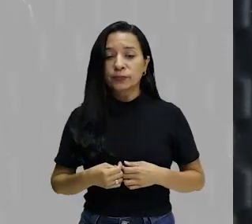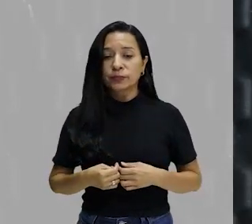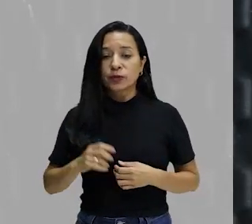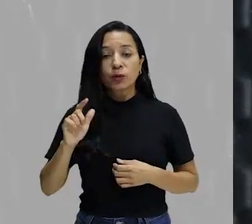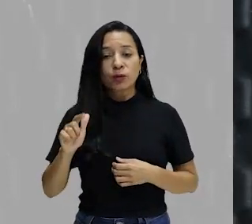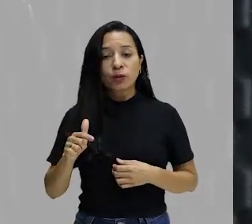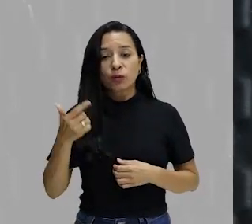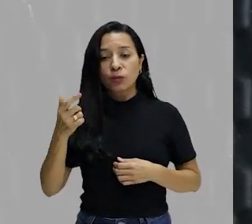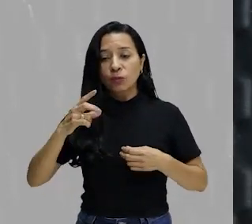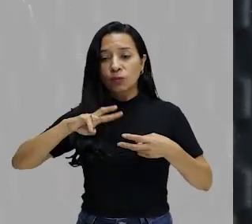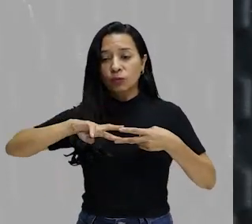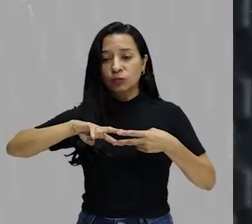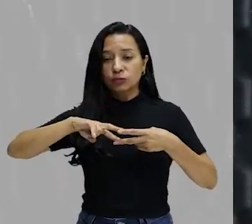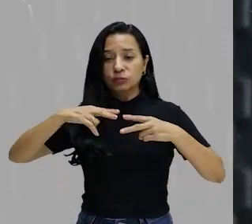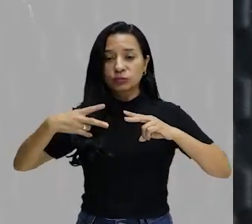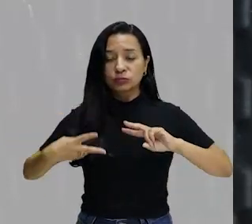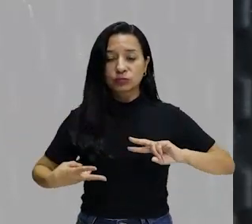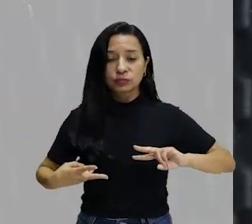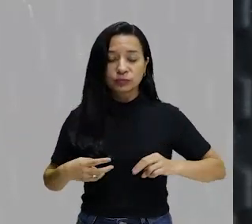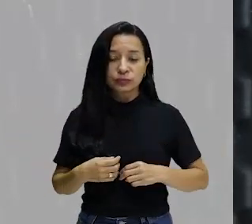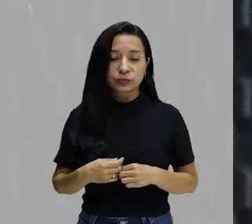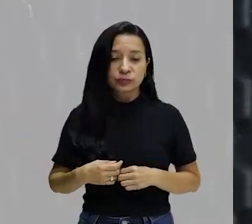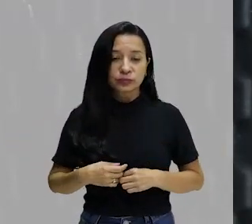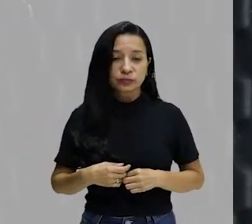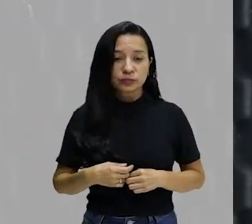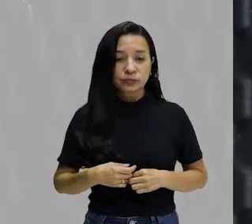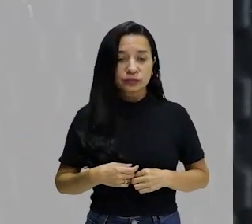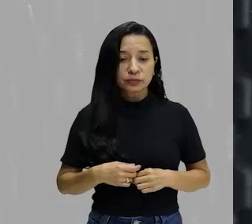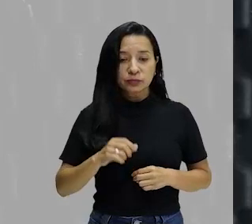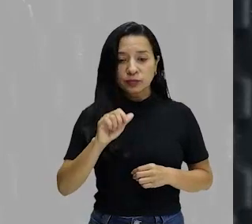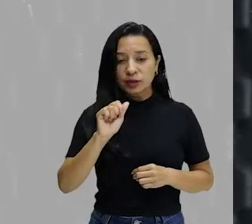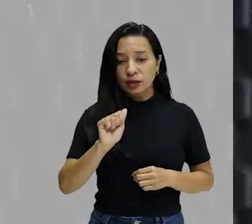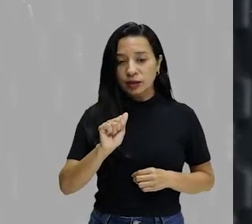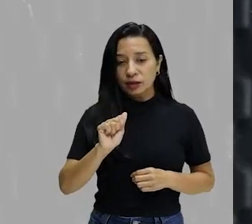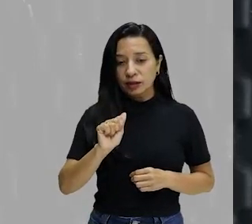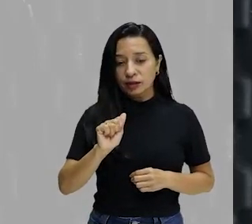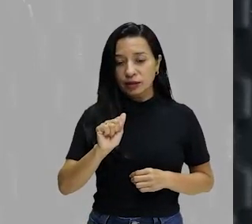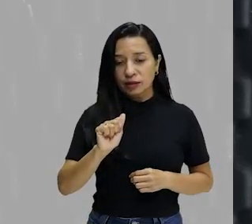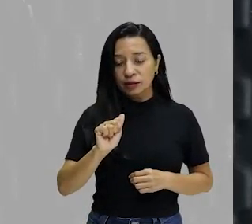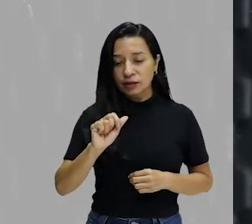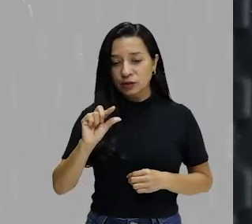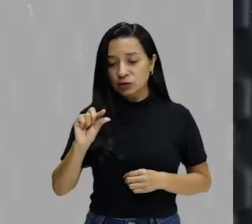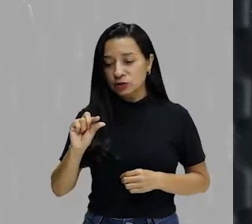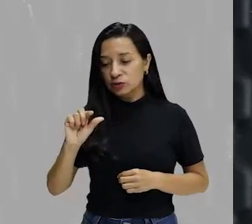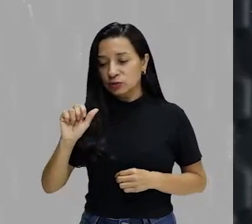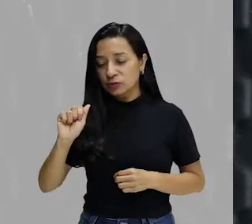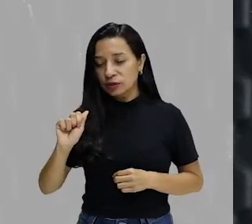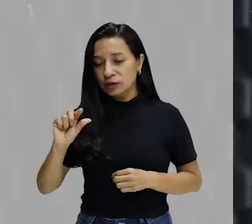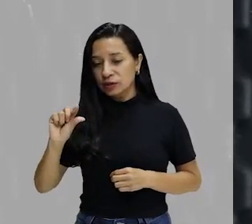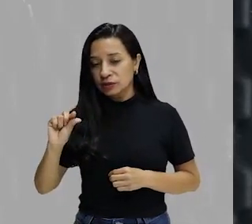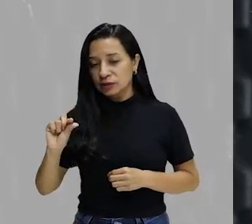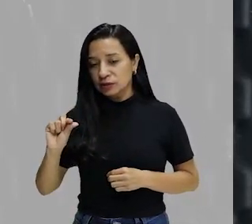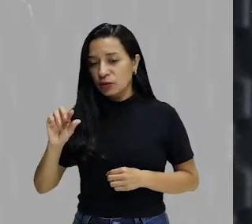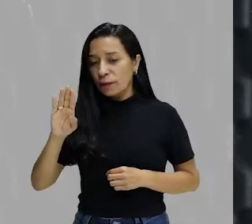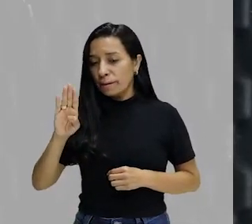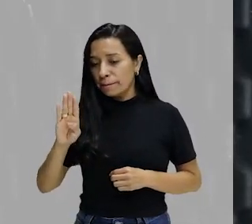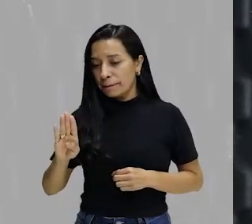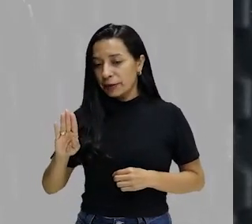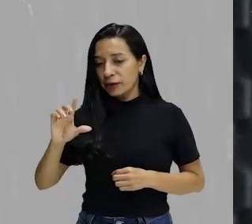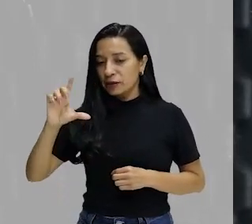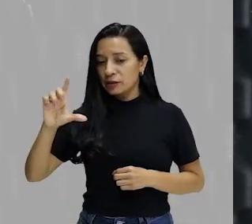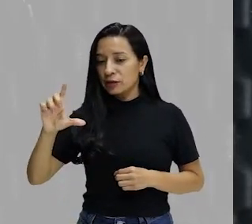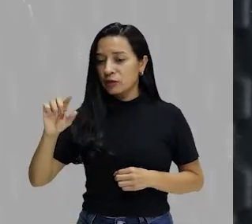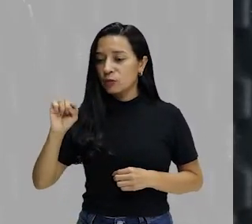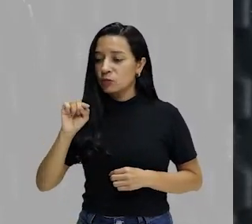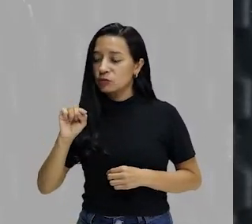outro genótipo, qual é? Vai ser o genótipo azinho, azinho, Bzão e um traço. O que significa esse